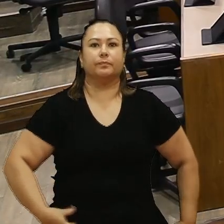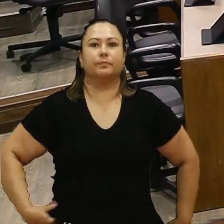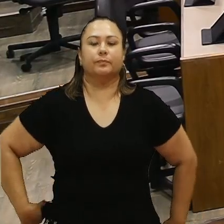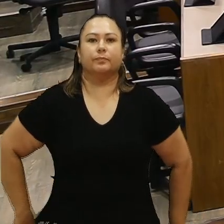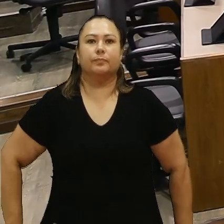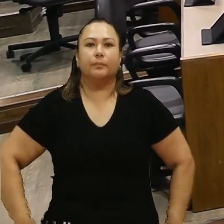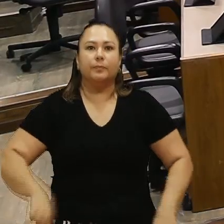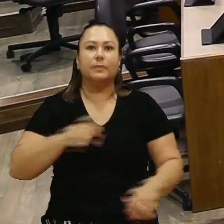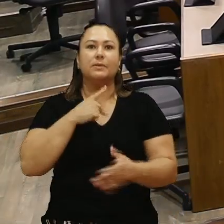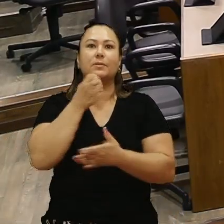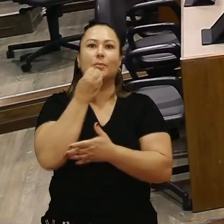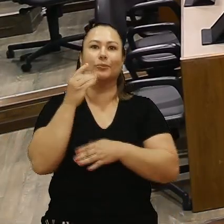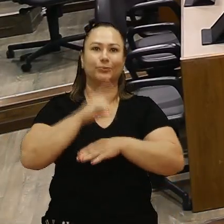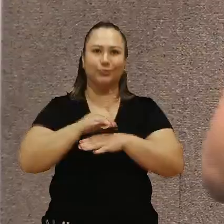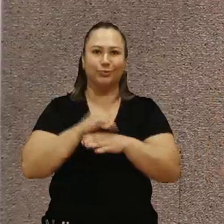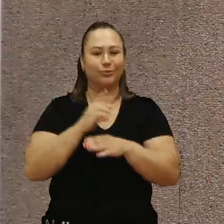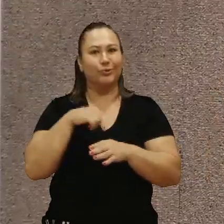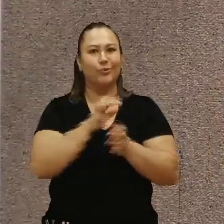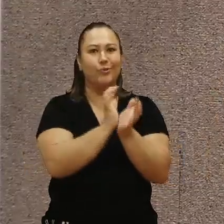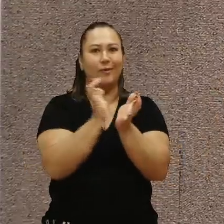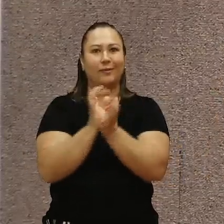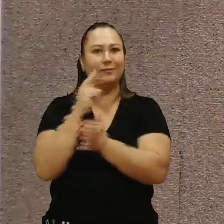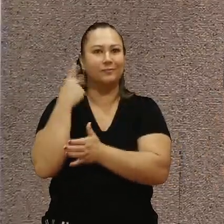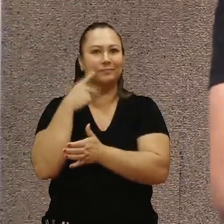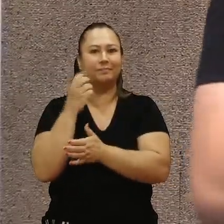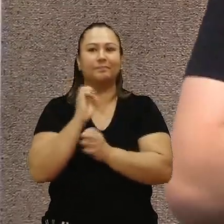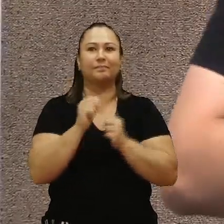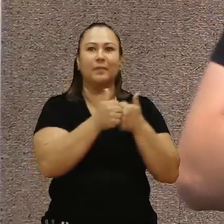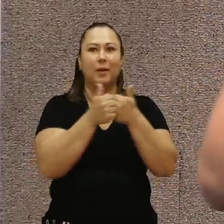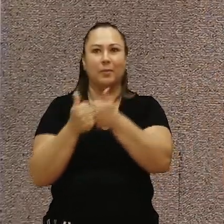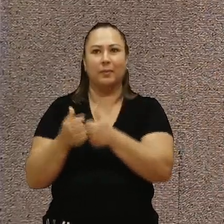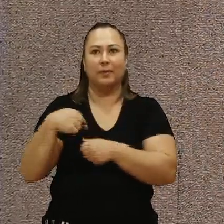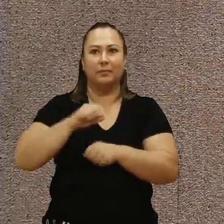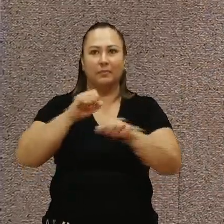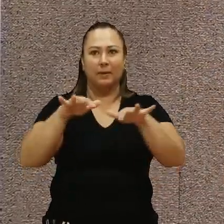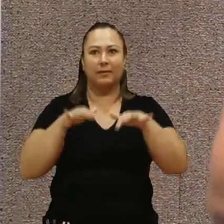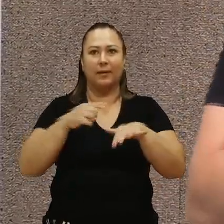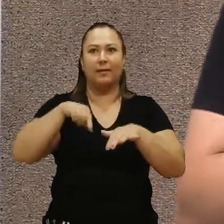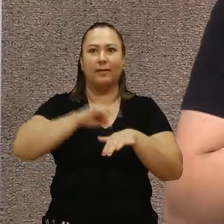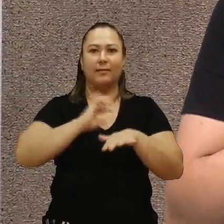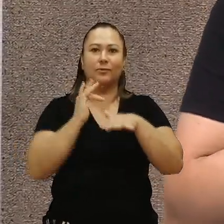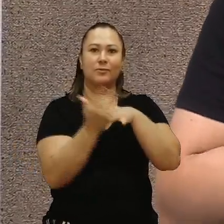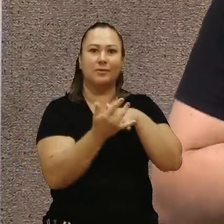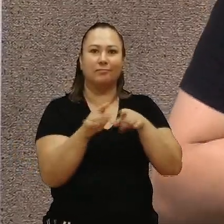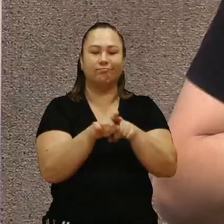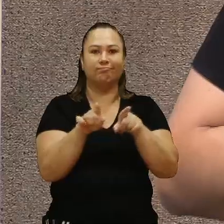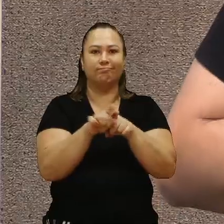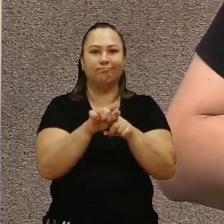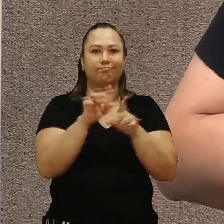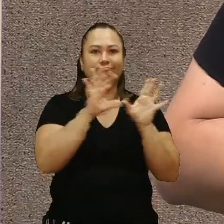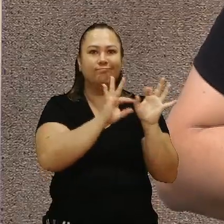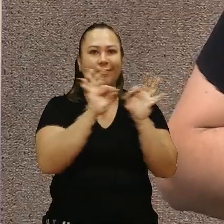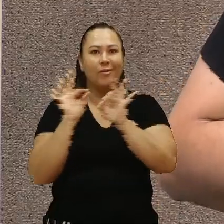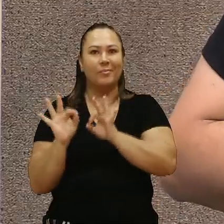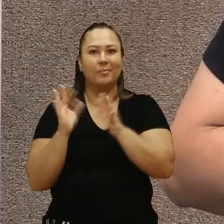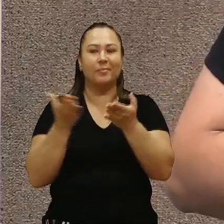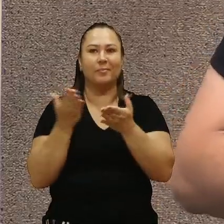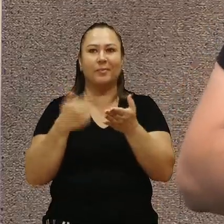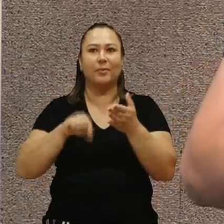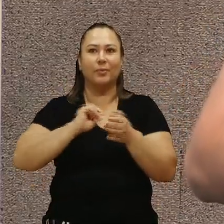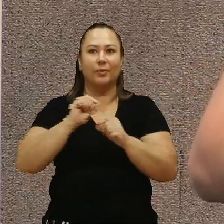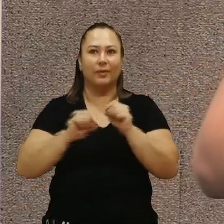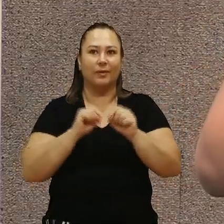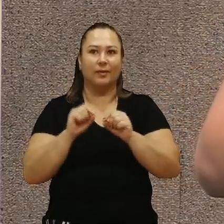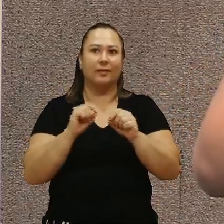Senhor presidente, bom dia ao senhor, aos colegas vereadores, a quem nos acompanha aqui também no plenário, quem está nas redes sociais nos prestigiando nesse ainda recesso de